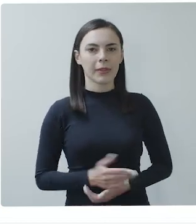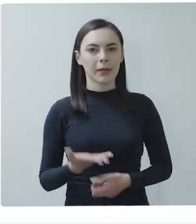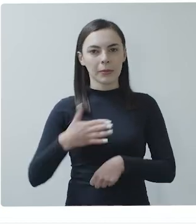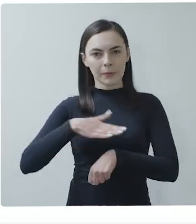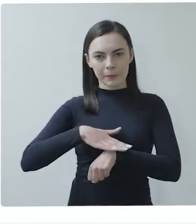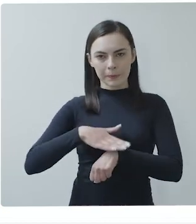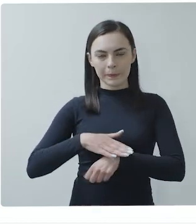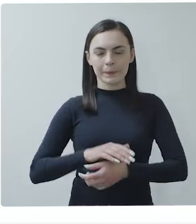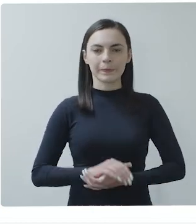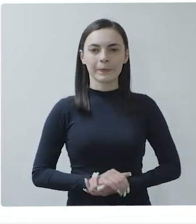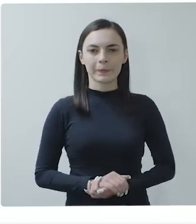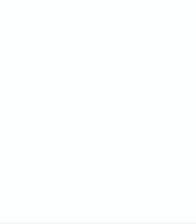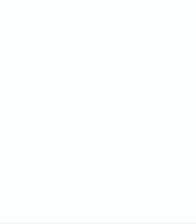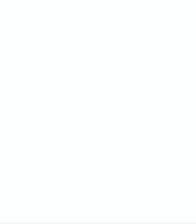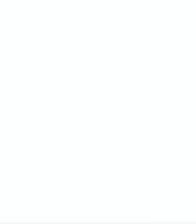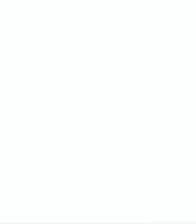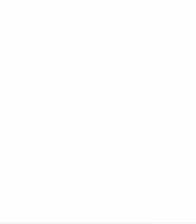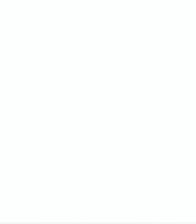dar um momento.